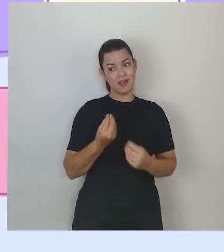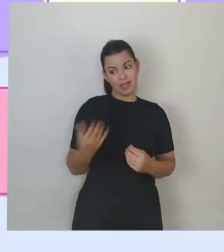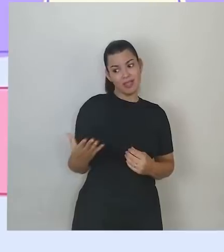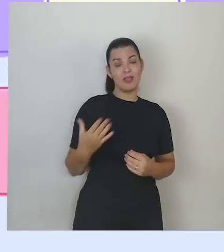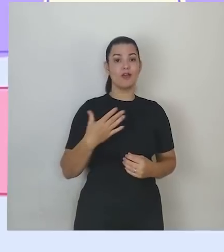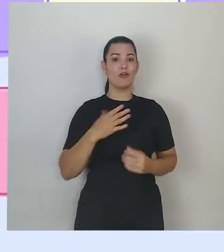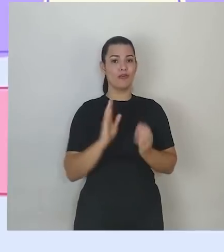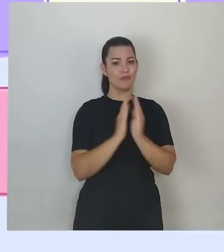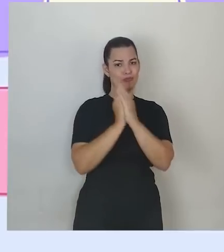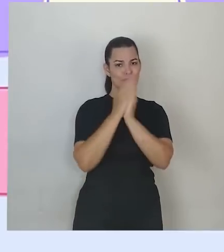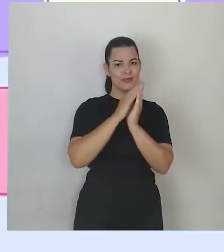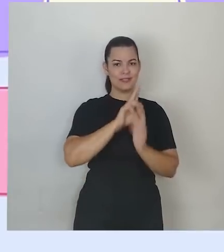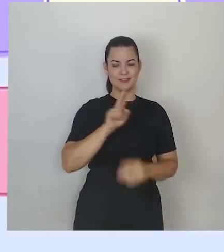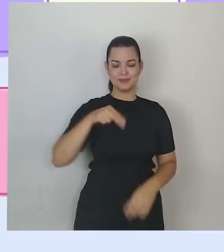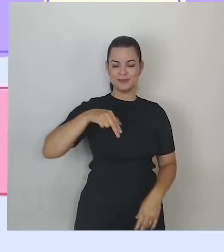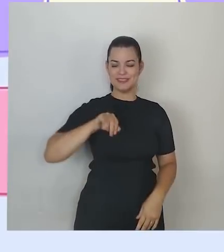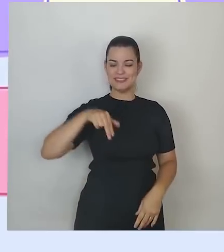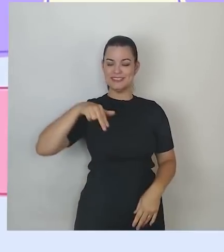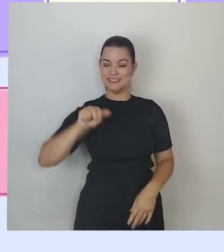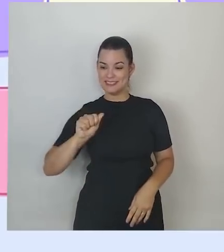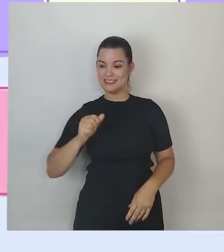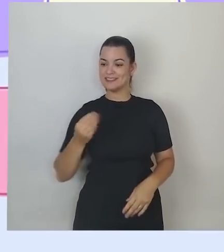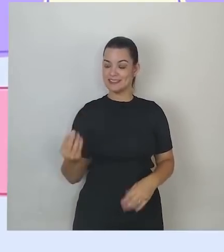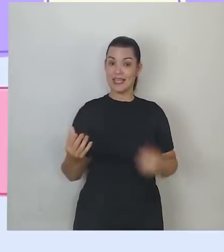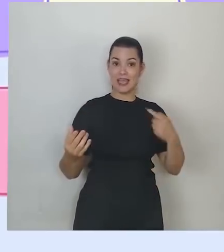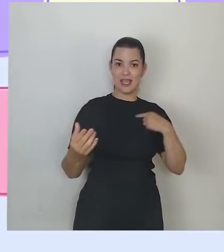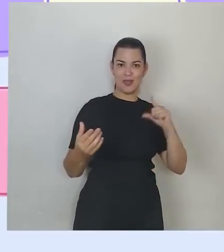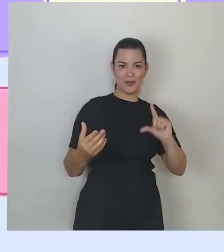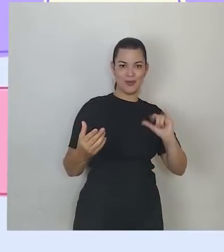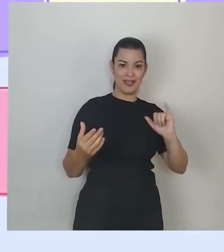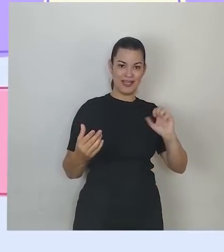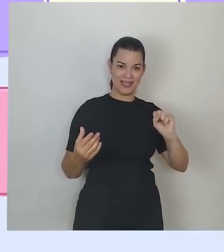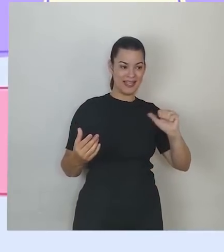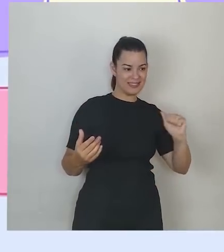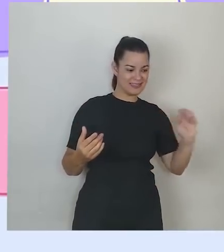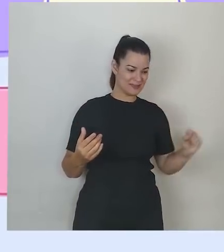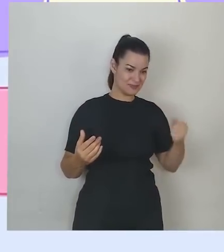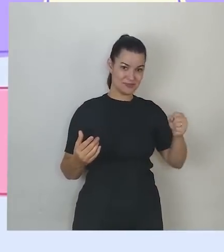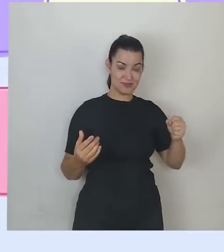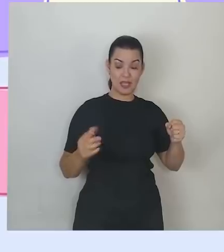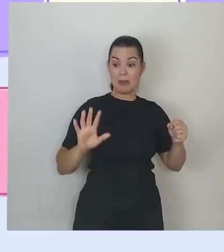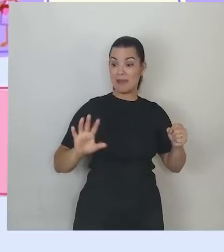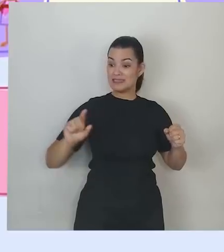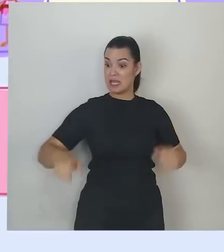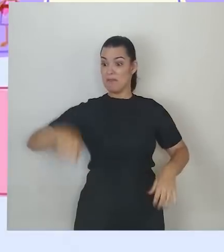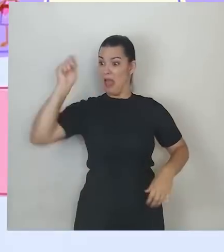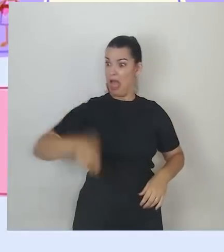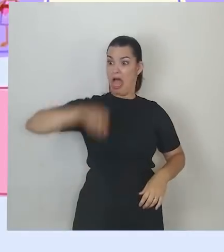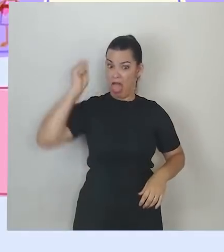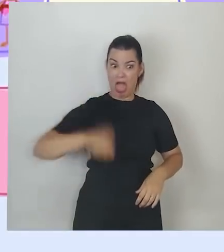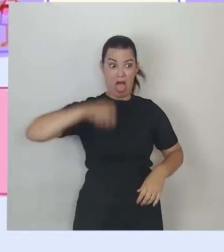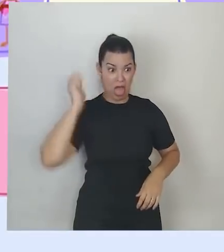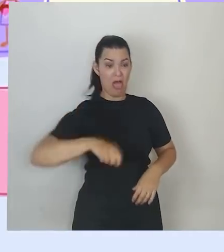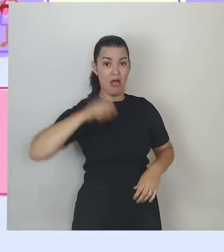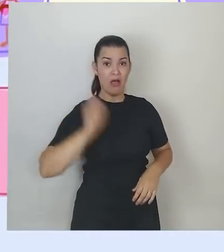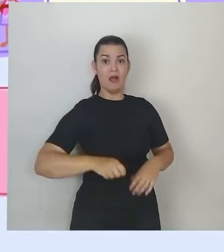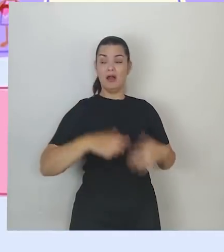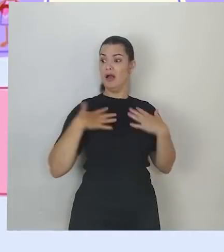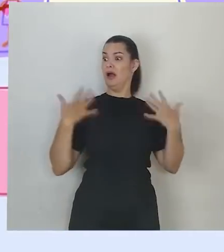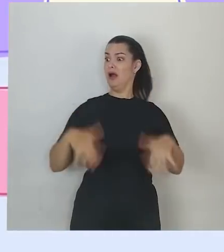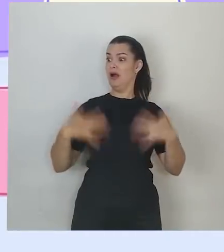dei a Nina para ele e fiquei com a Lisa. Mas aí ele começou a sacudir a Nina para